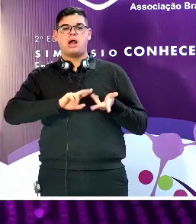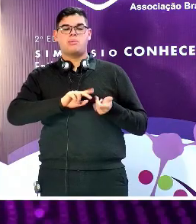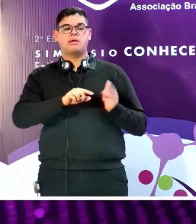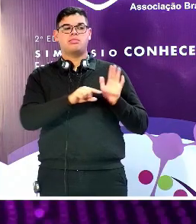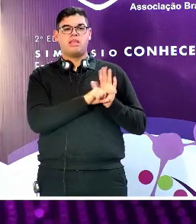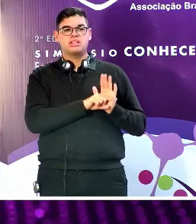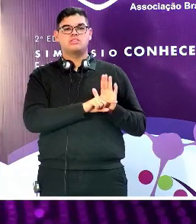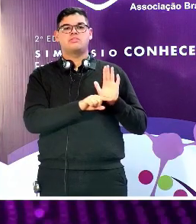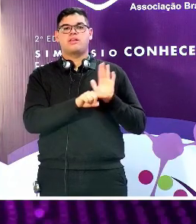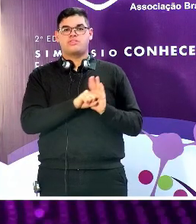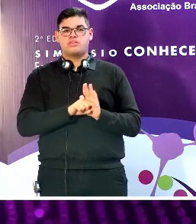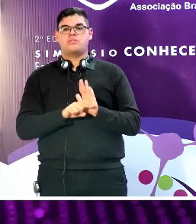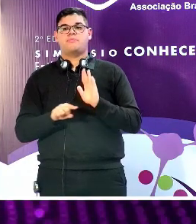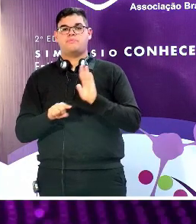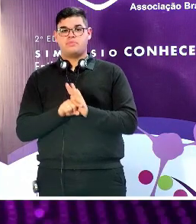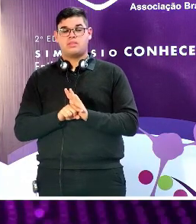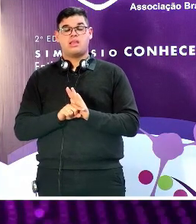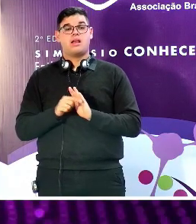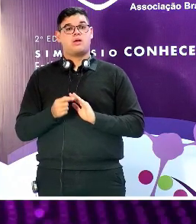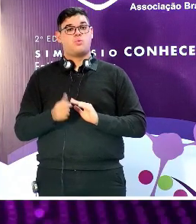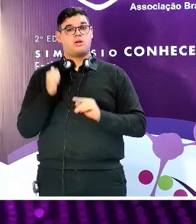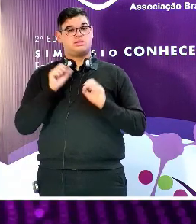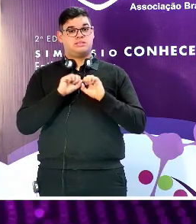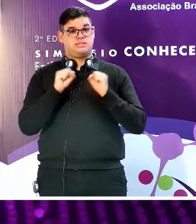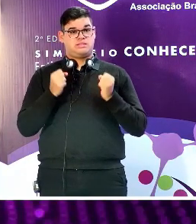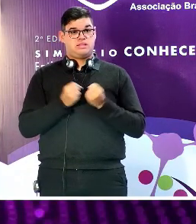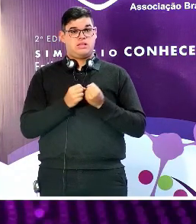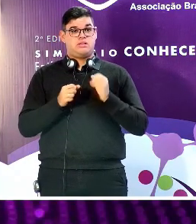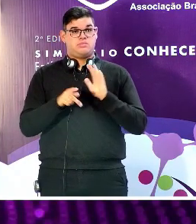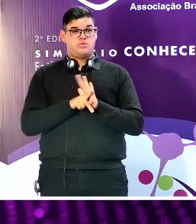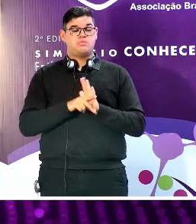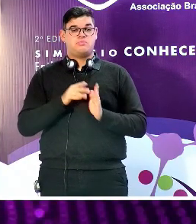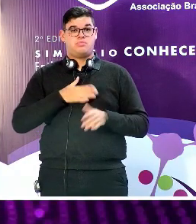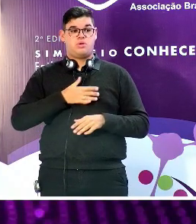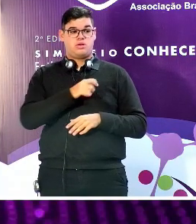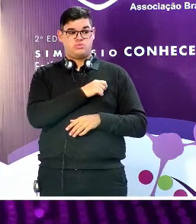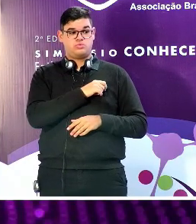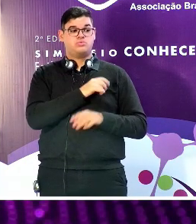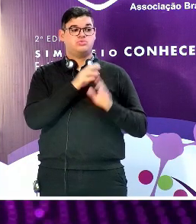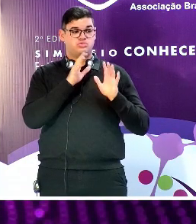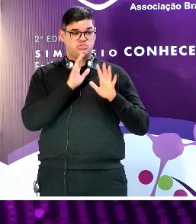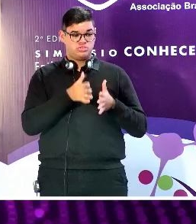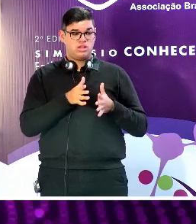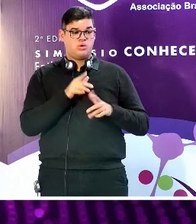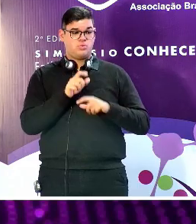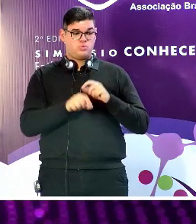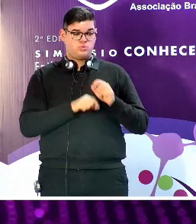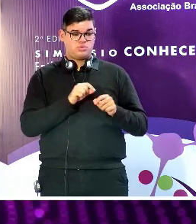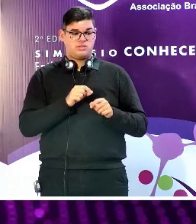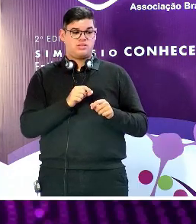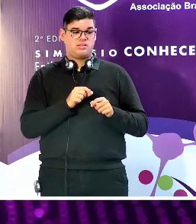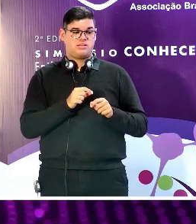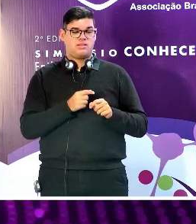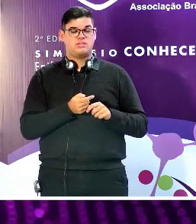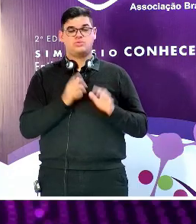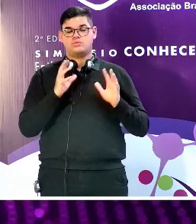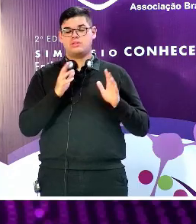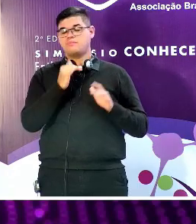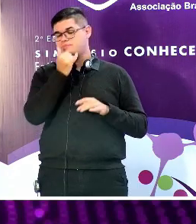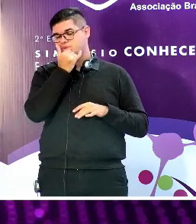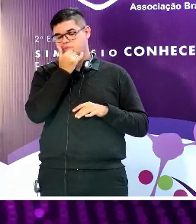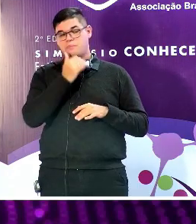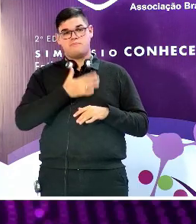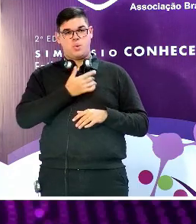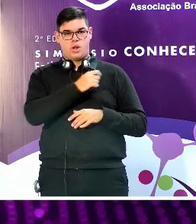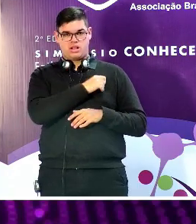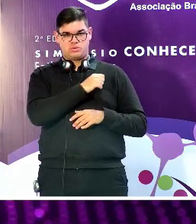no meu aluno, ele já estava desesperado. Só tinha resultado negativo. A gente foi fazer um teste para